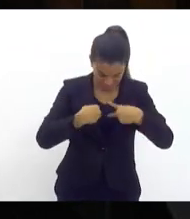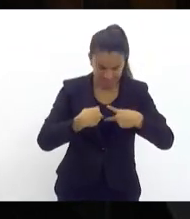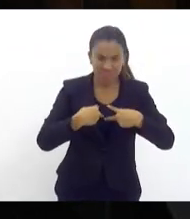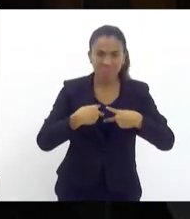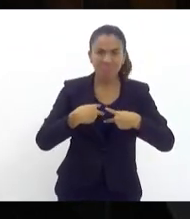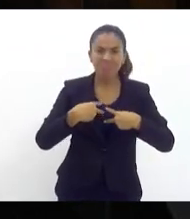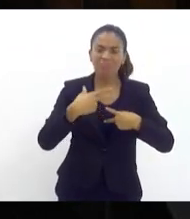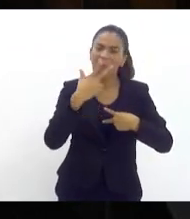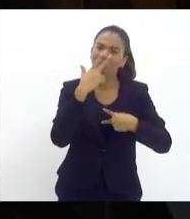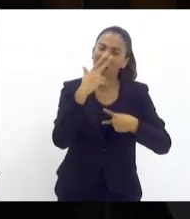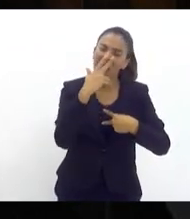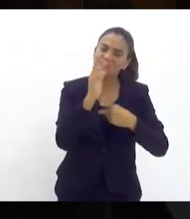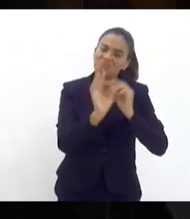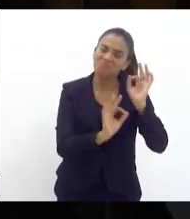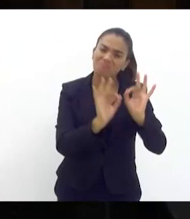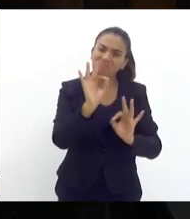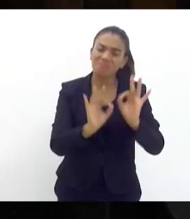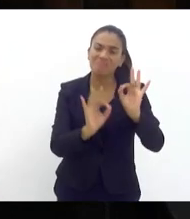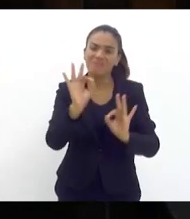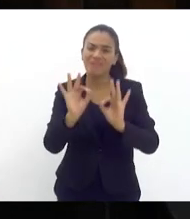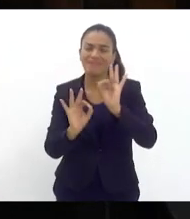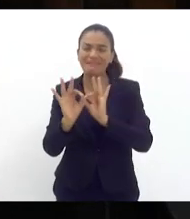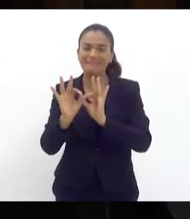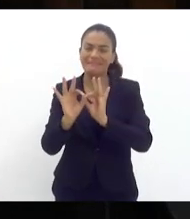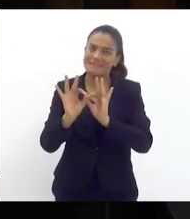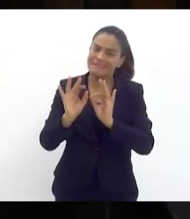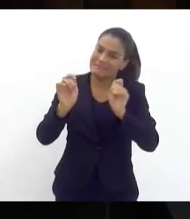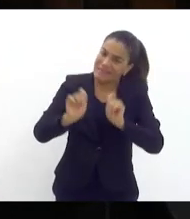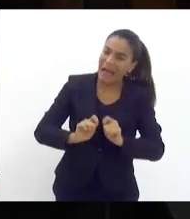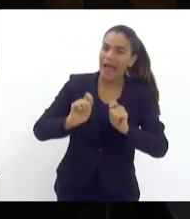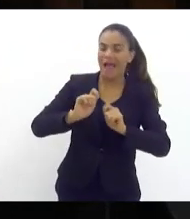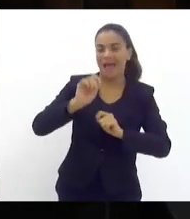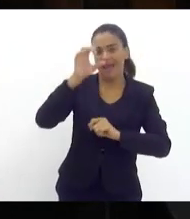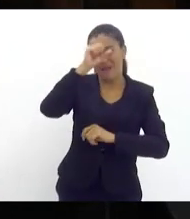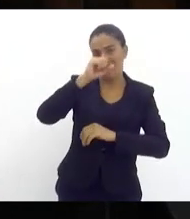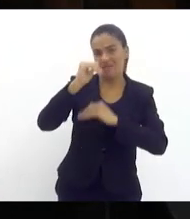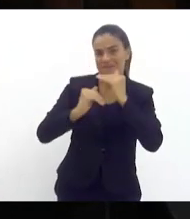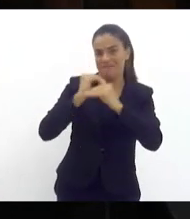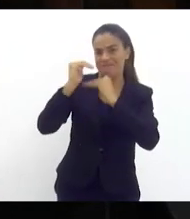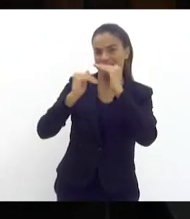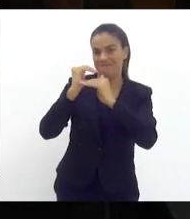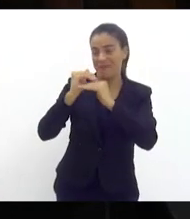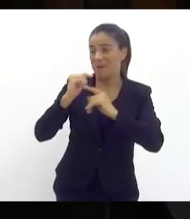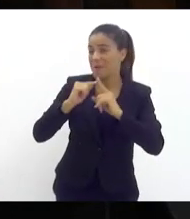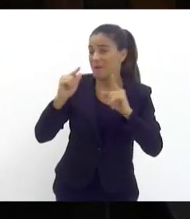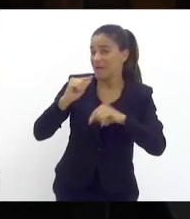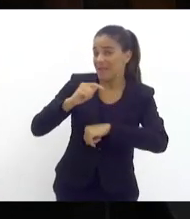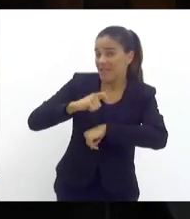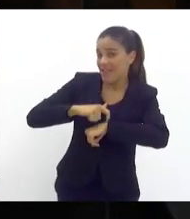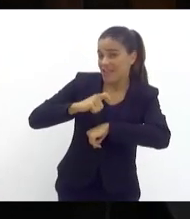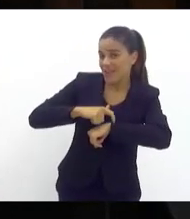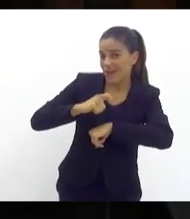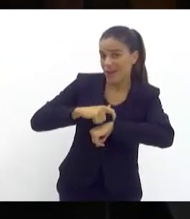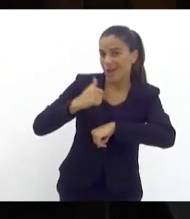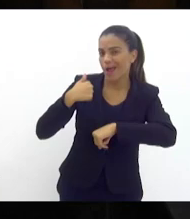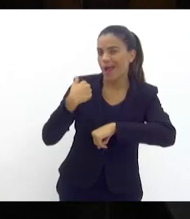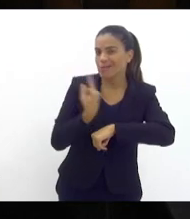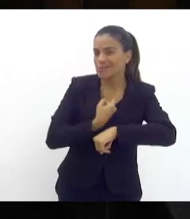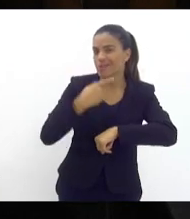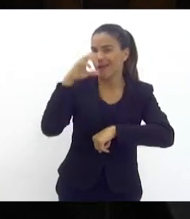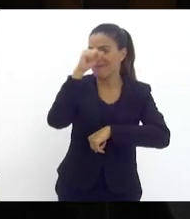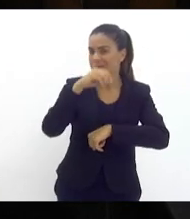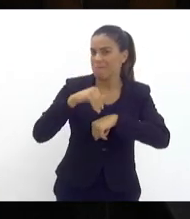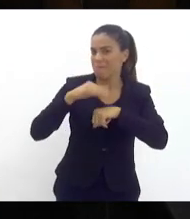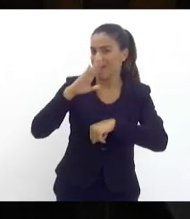me organizar de forma que a gente possa aprender mais porque aqui nesse horário a gente aprende mais